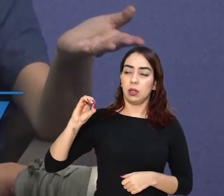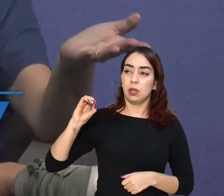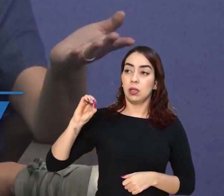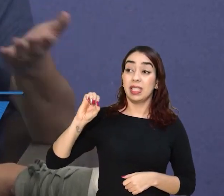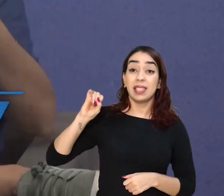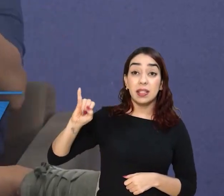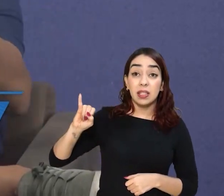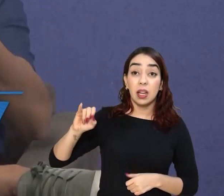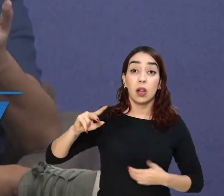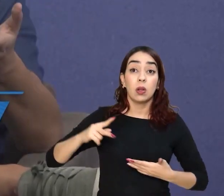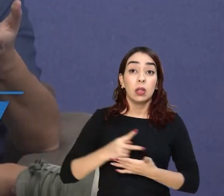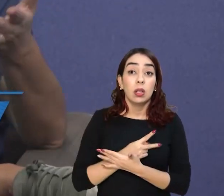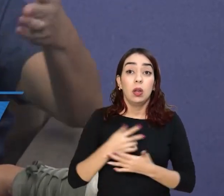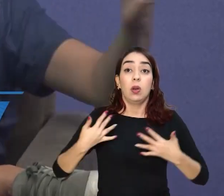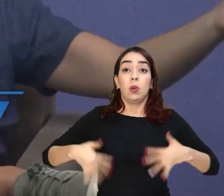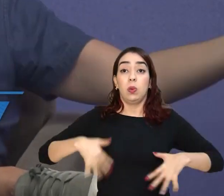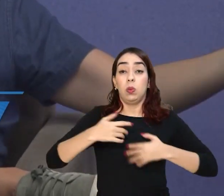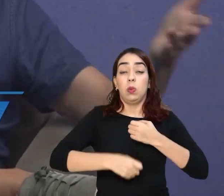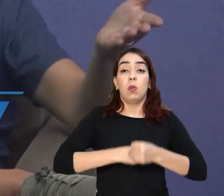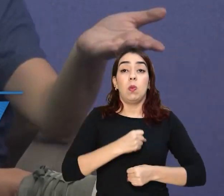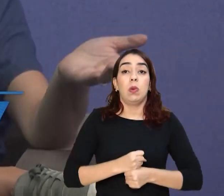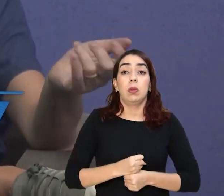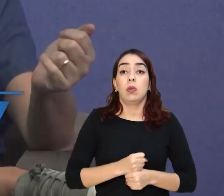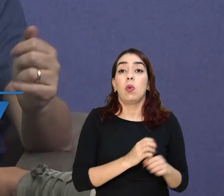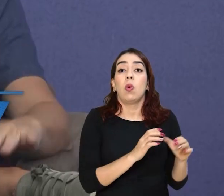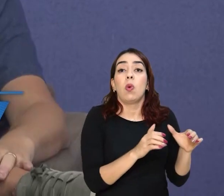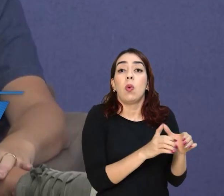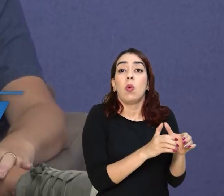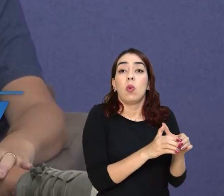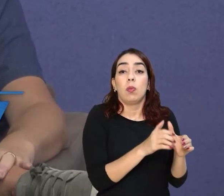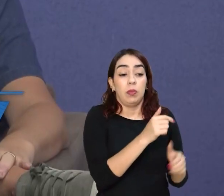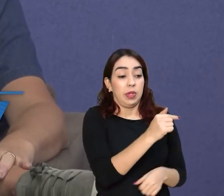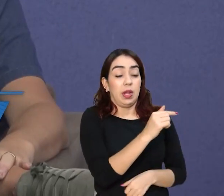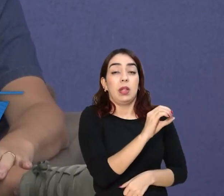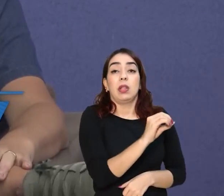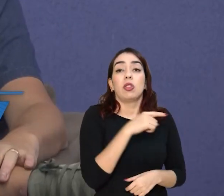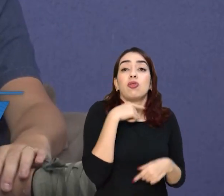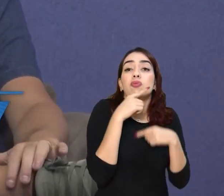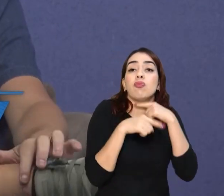Série B de todos os... Vai ter time que com 70 pontos não vai subir.